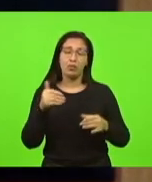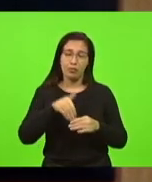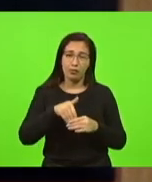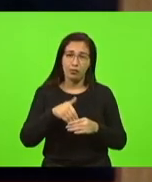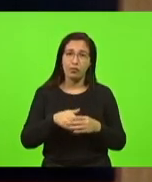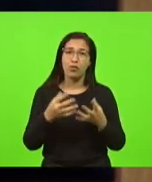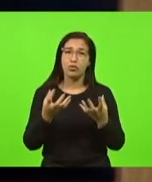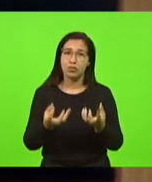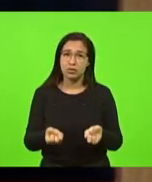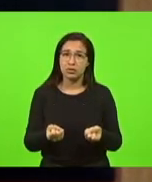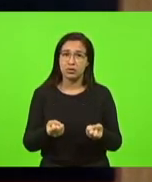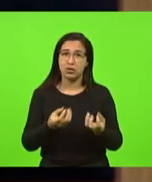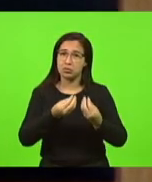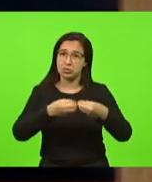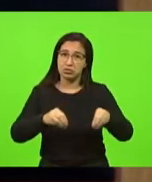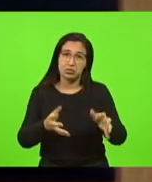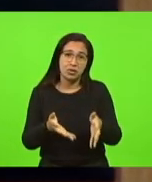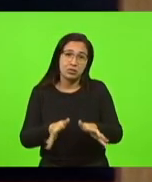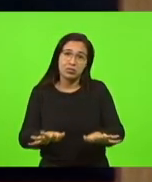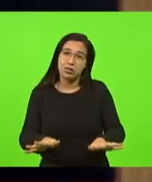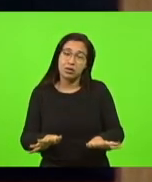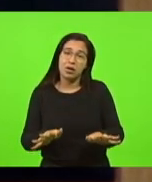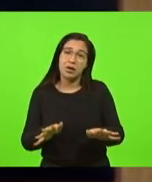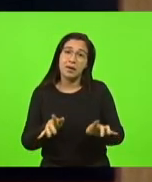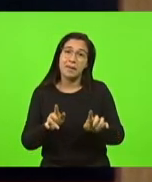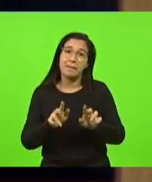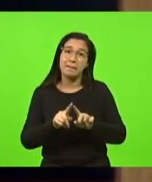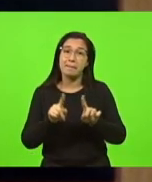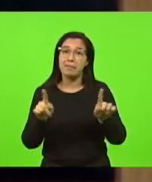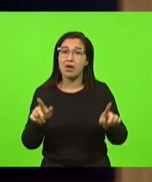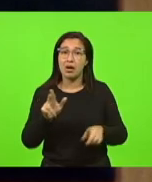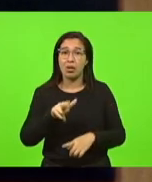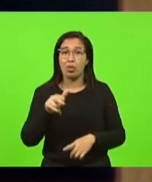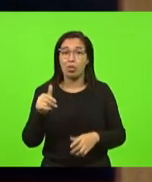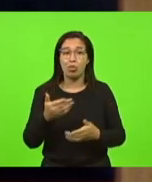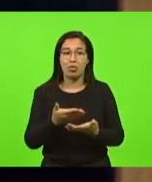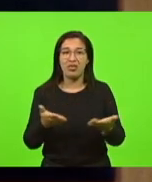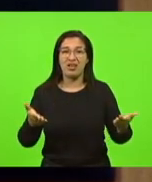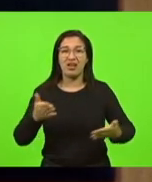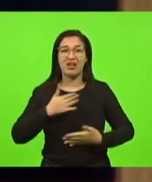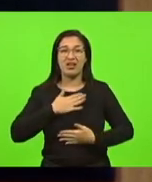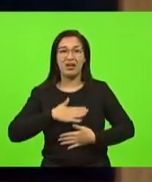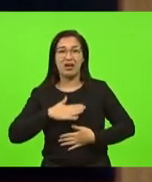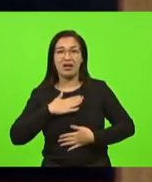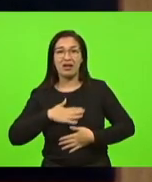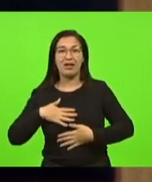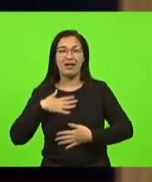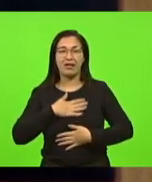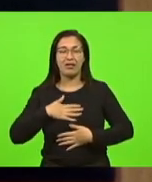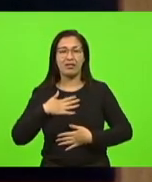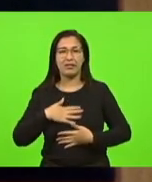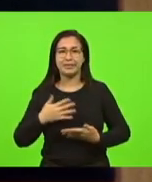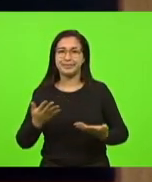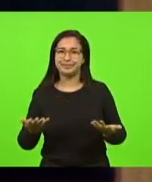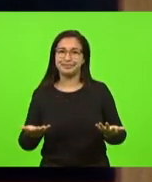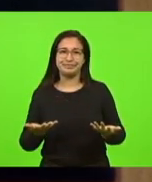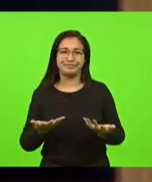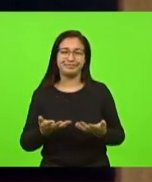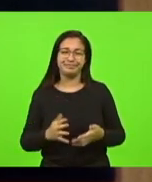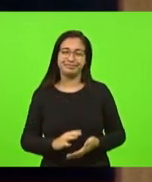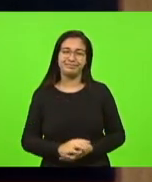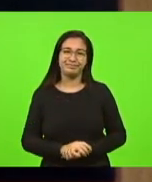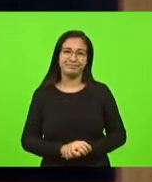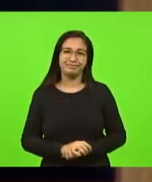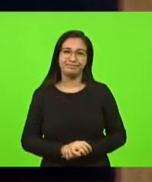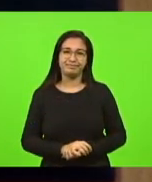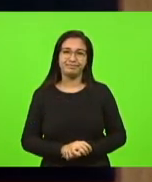prejudicar ninguém, pelo contrário, mas nunca vai agradar quem está na ponta trabalhando o